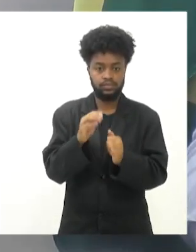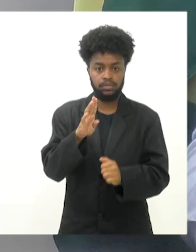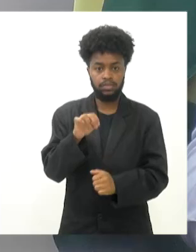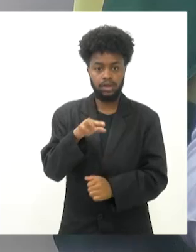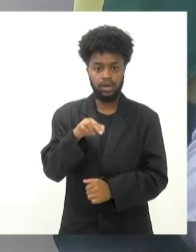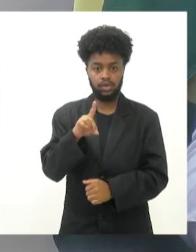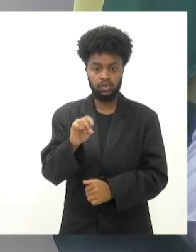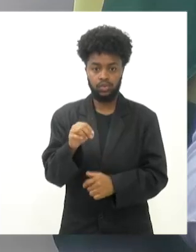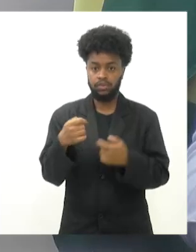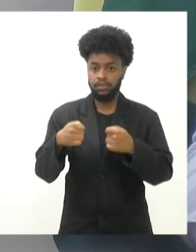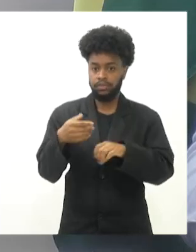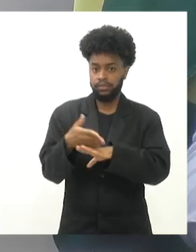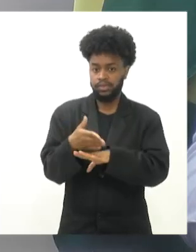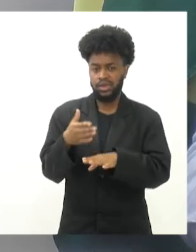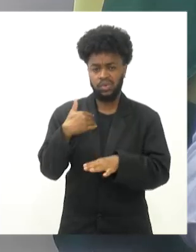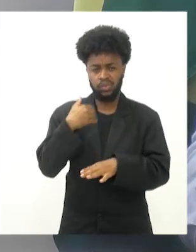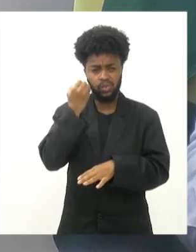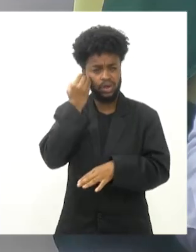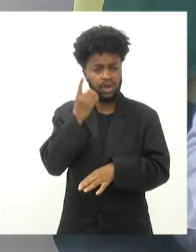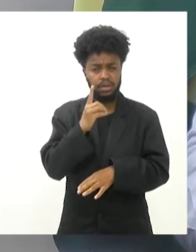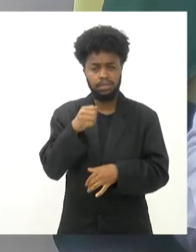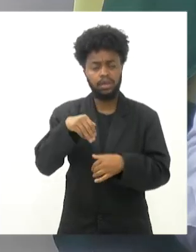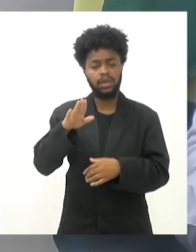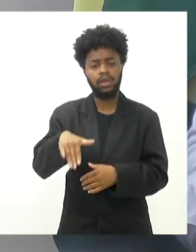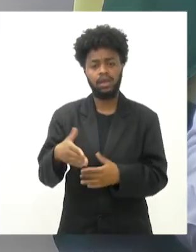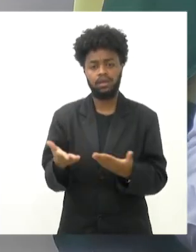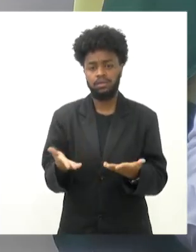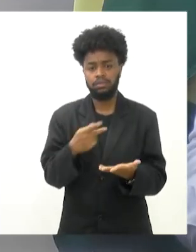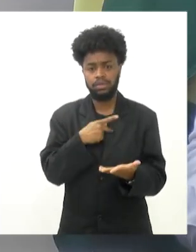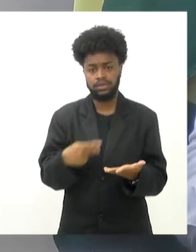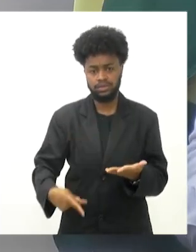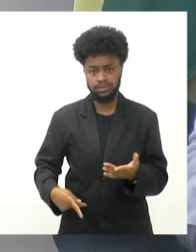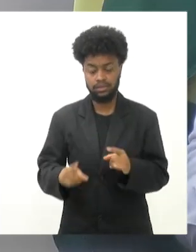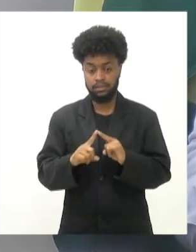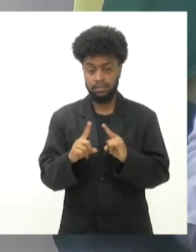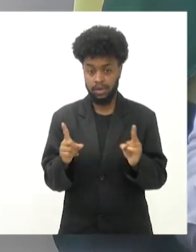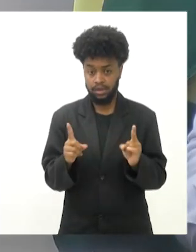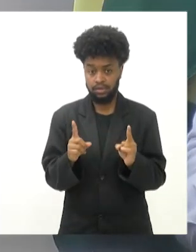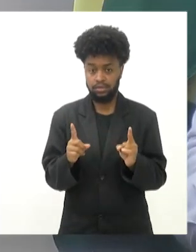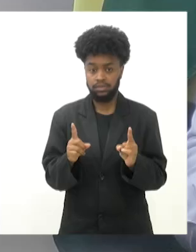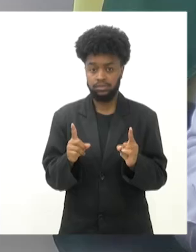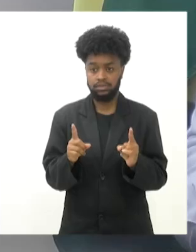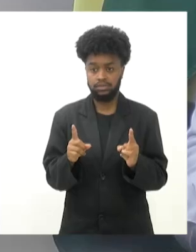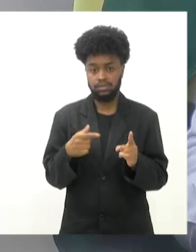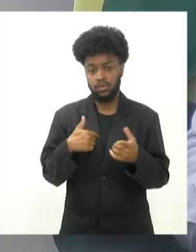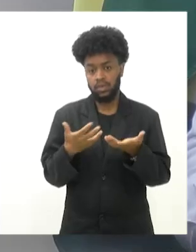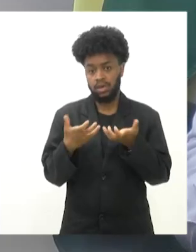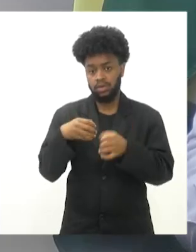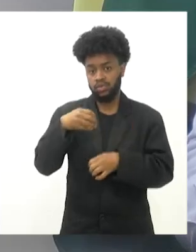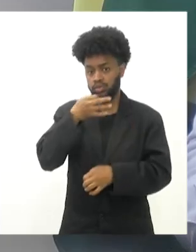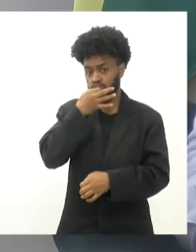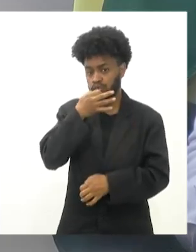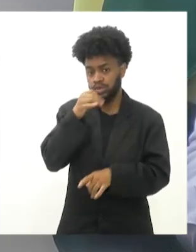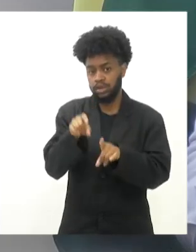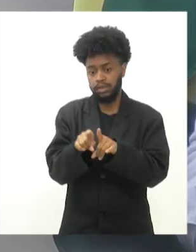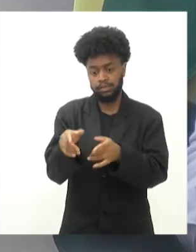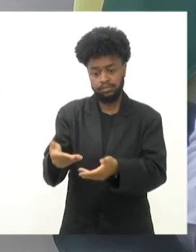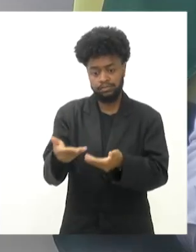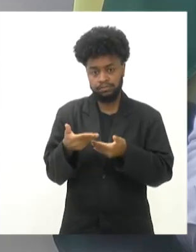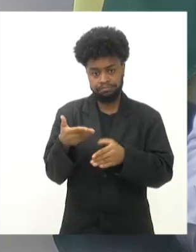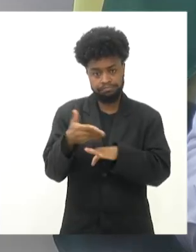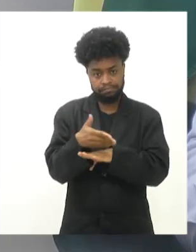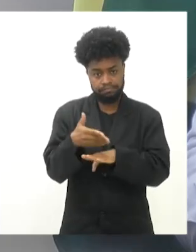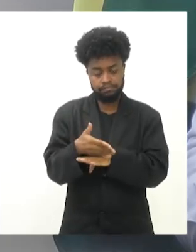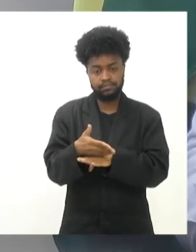também estar aqui, que não me recordo à época quem era o presidente, mas eu queria sugerir também a convocação dele para que